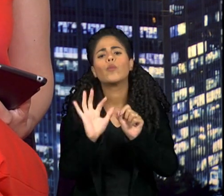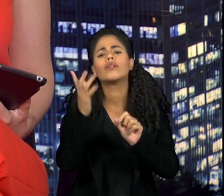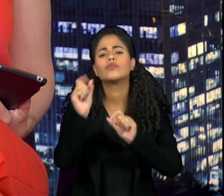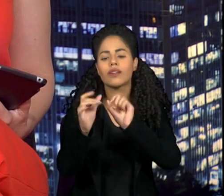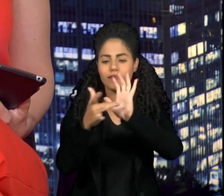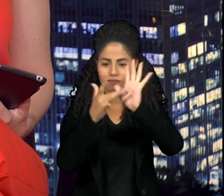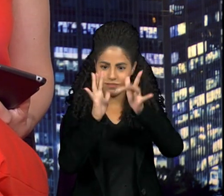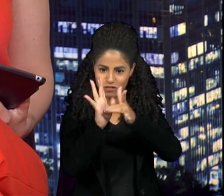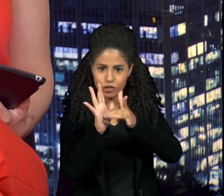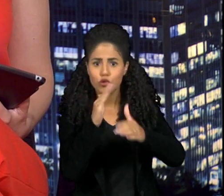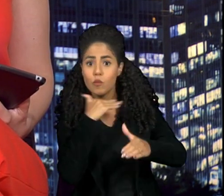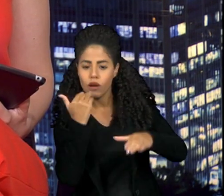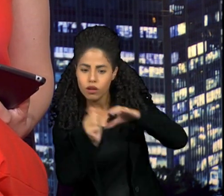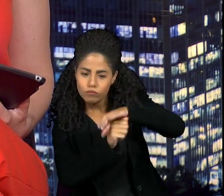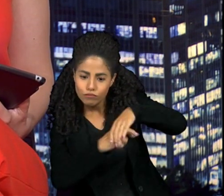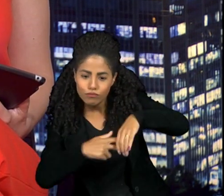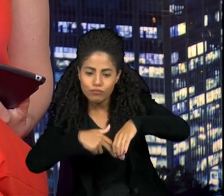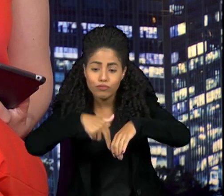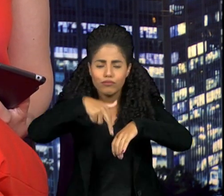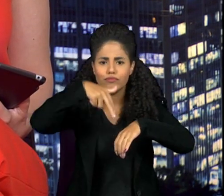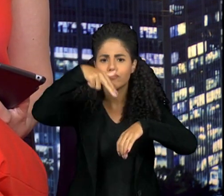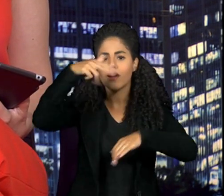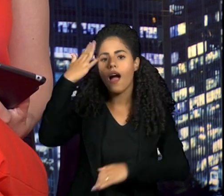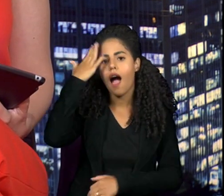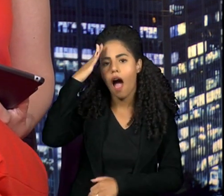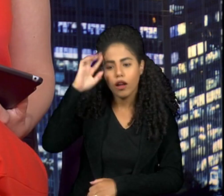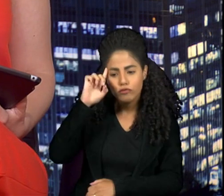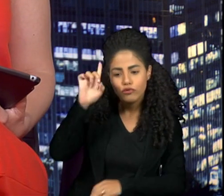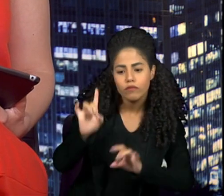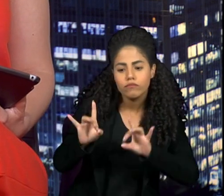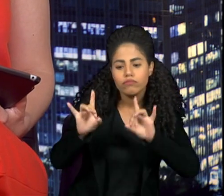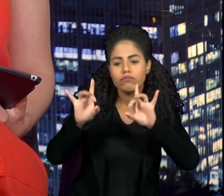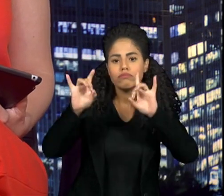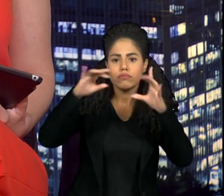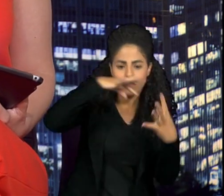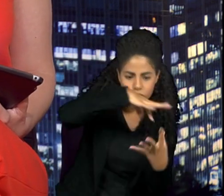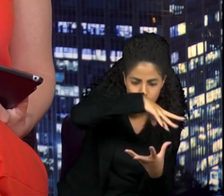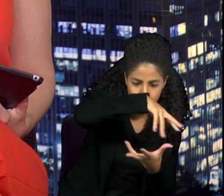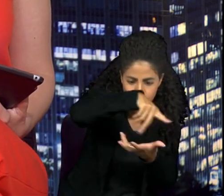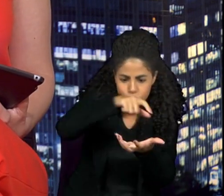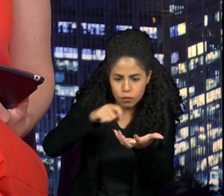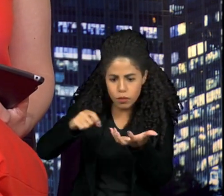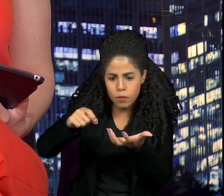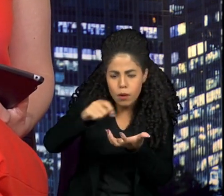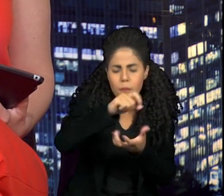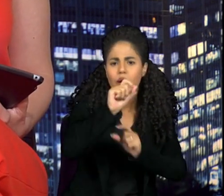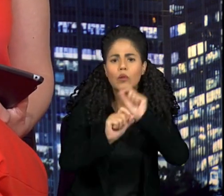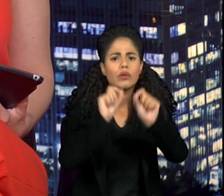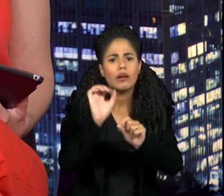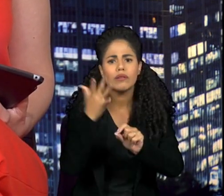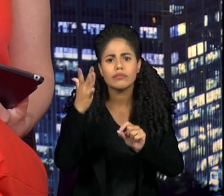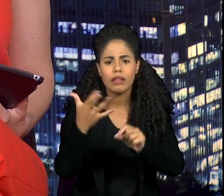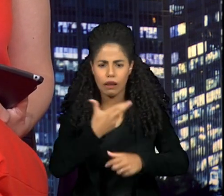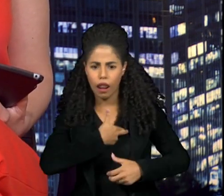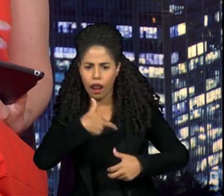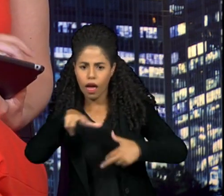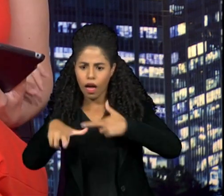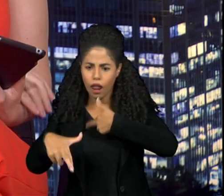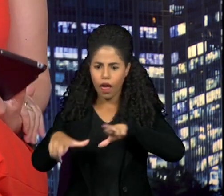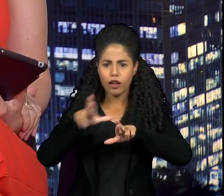Cristo. Aproveitamos a data para entender por que, em um mundo cada vez mais globalizado, a perseguição às mais diversas